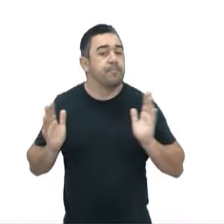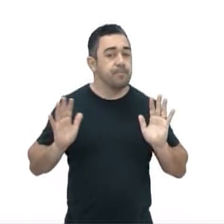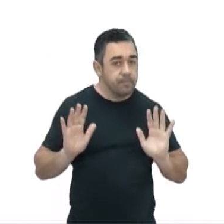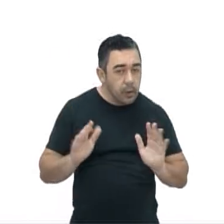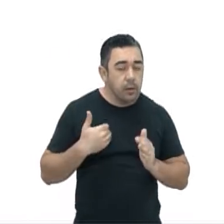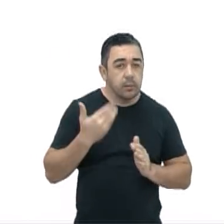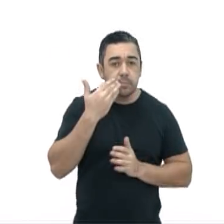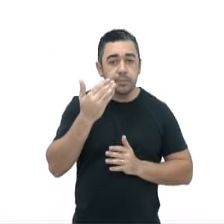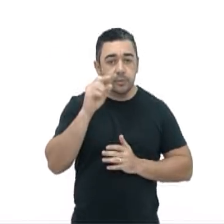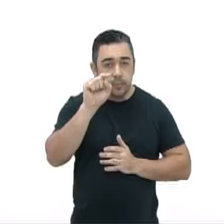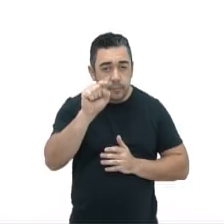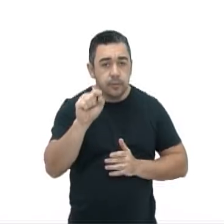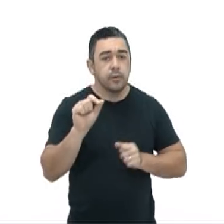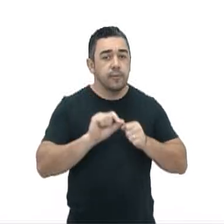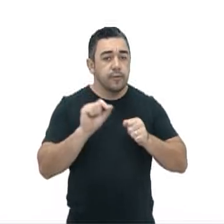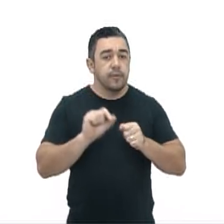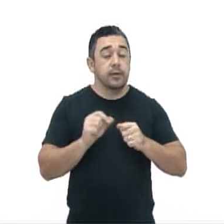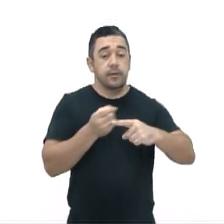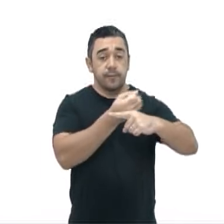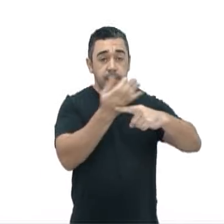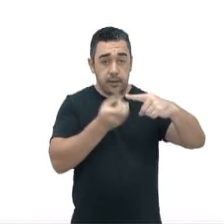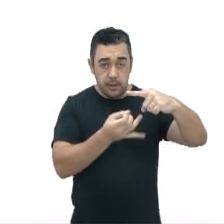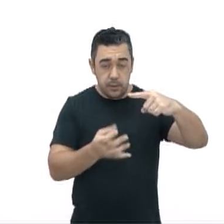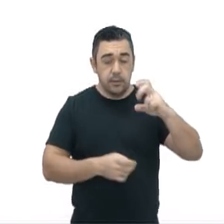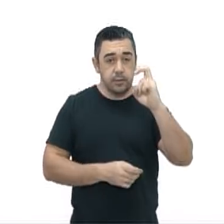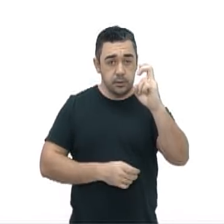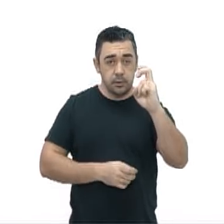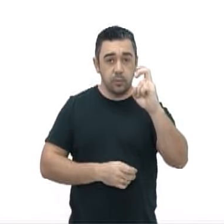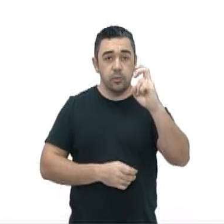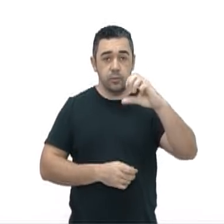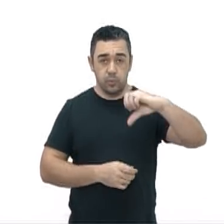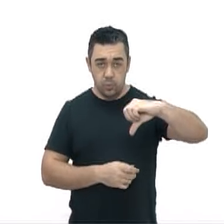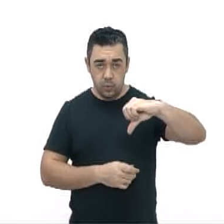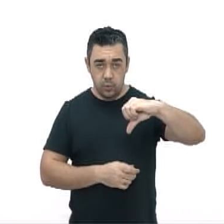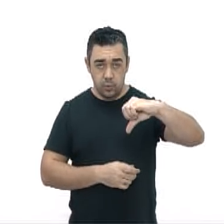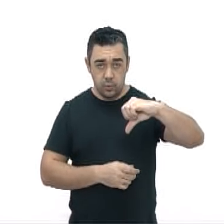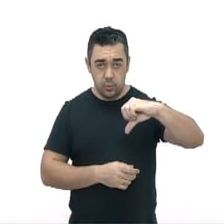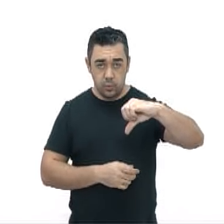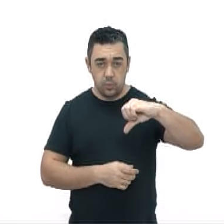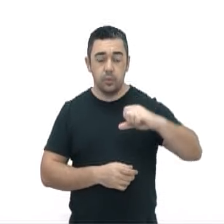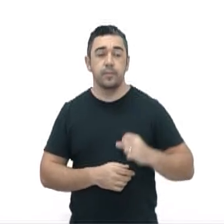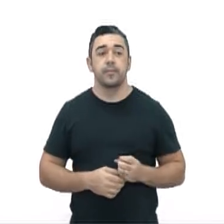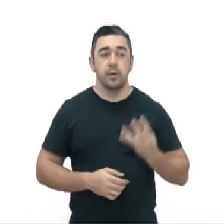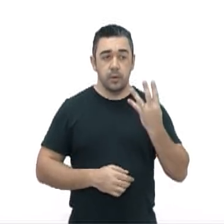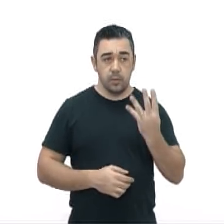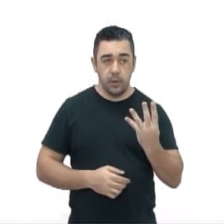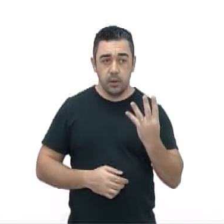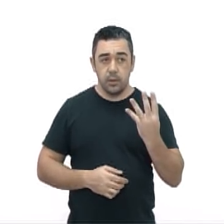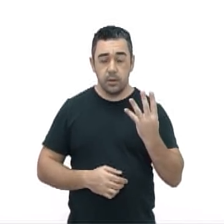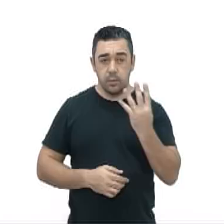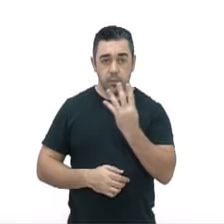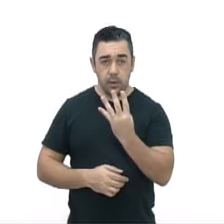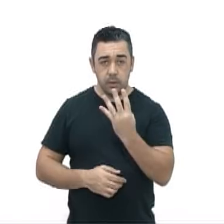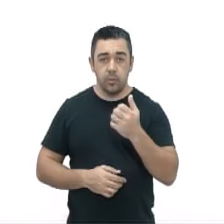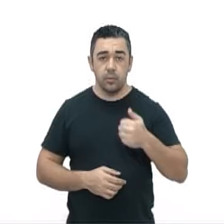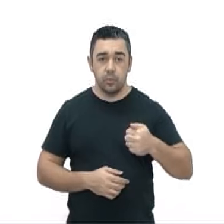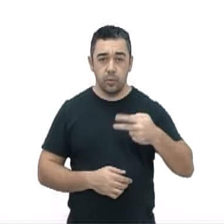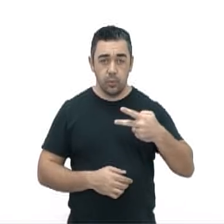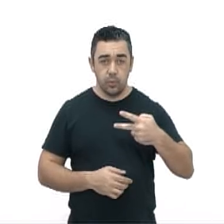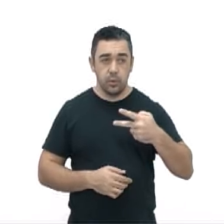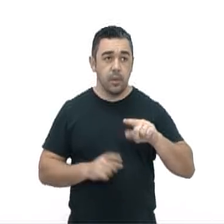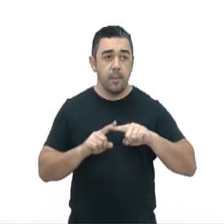ó. Escreva a fração equivalente a 5 nonos e a 44 dozeavos. Só que 5 nonos